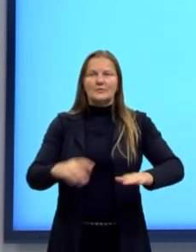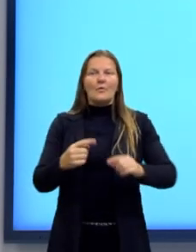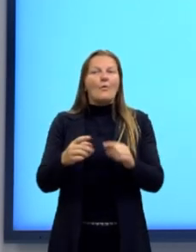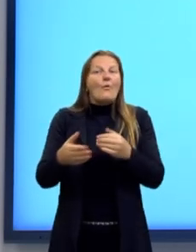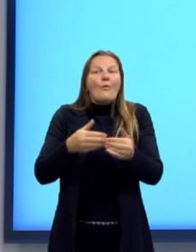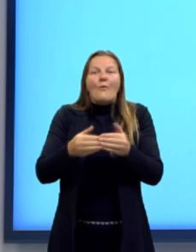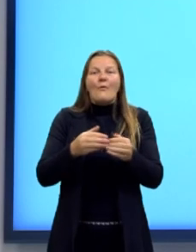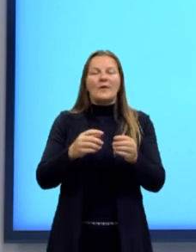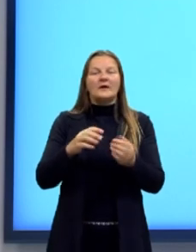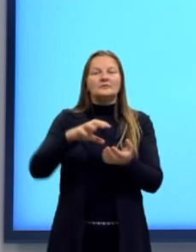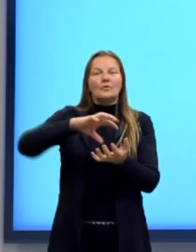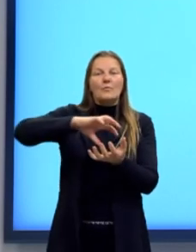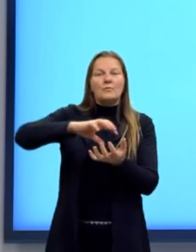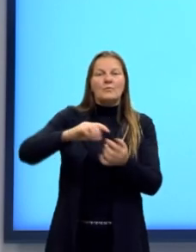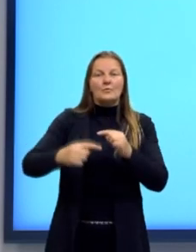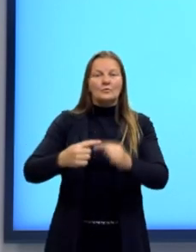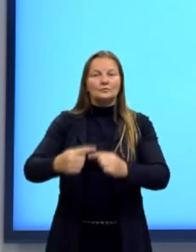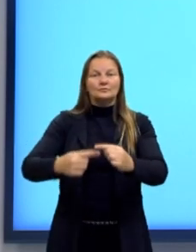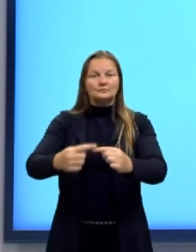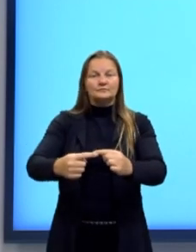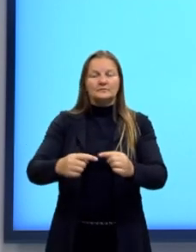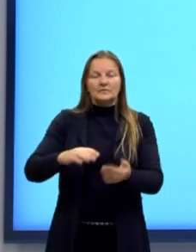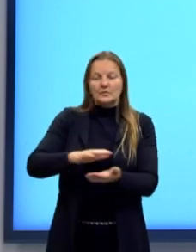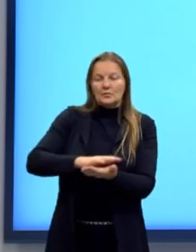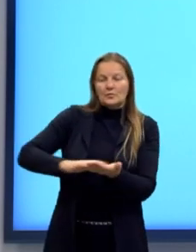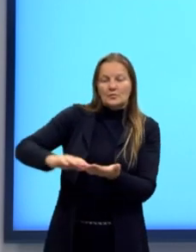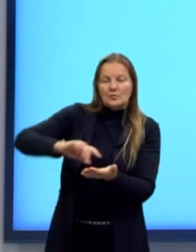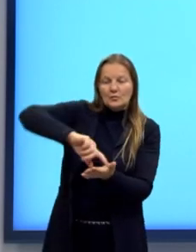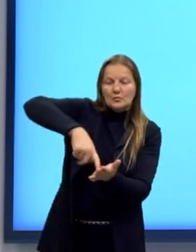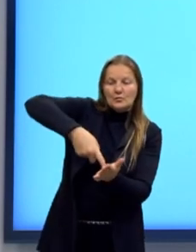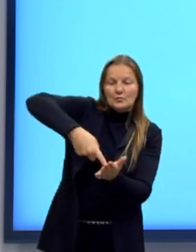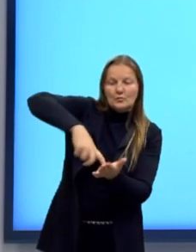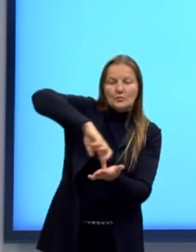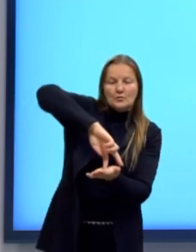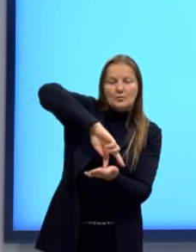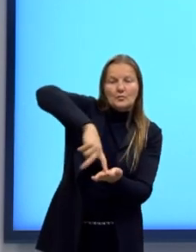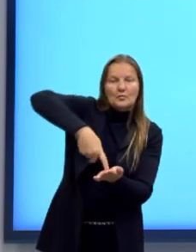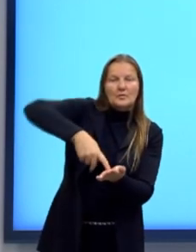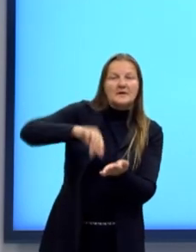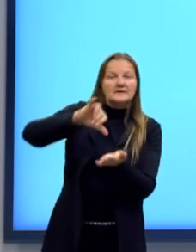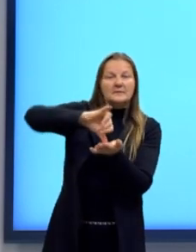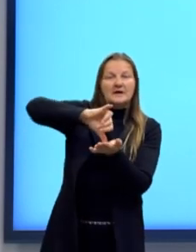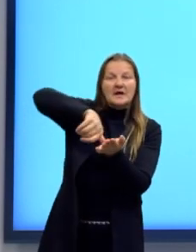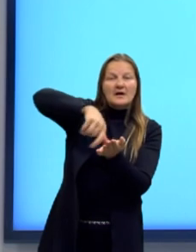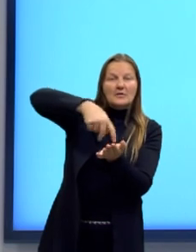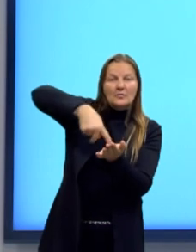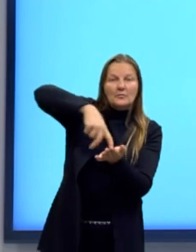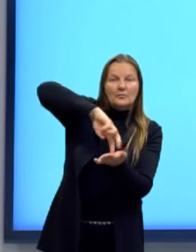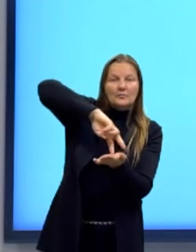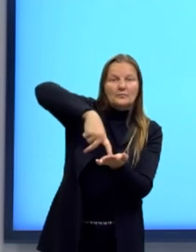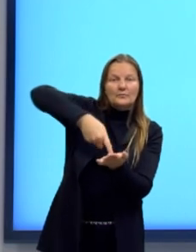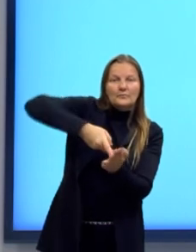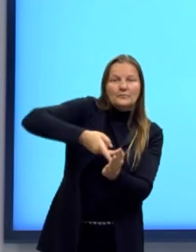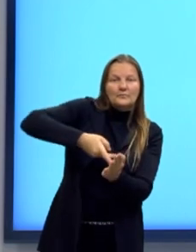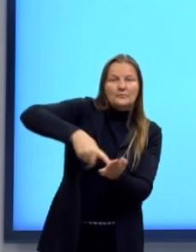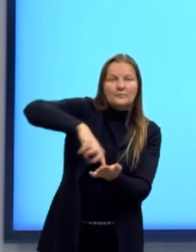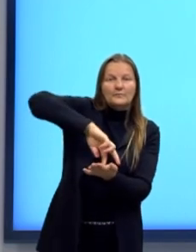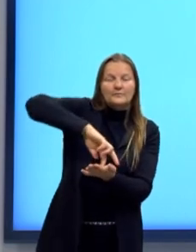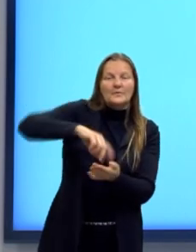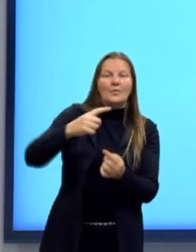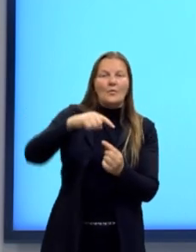espaço através da revolução desta superfície em torno de um eixo é o que chamamos de sólido de revolução